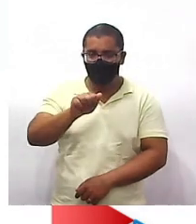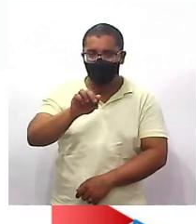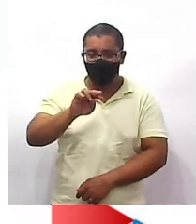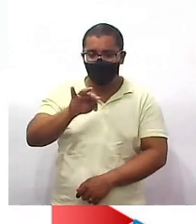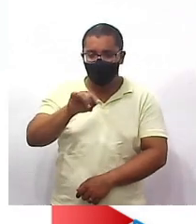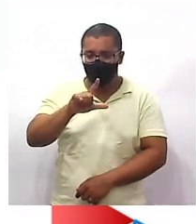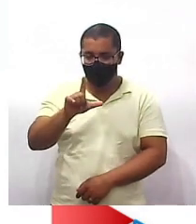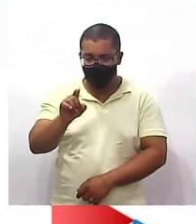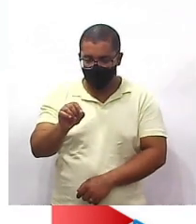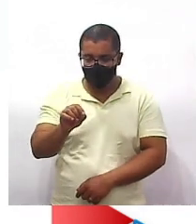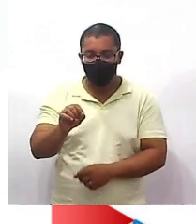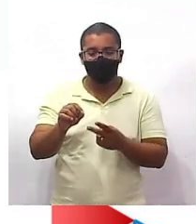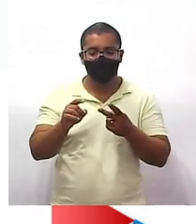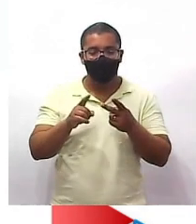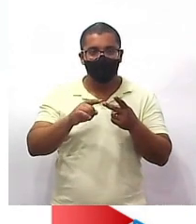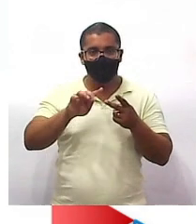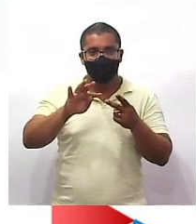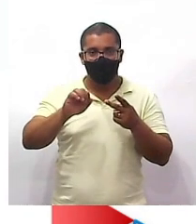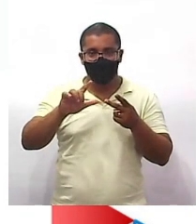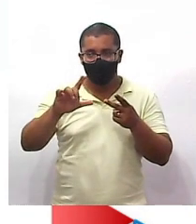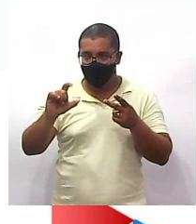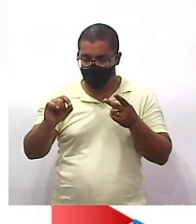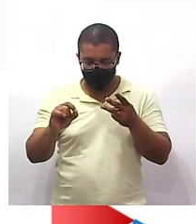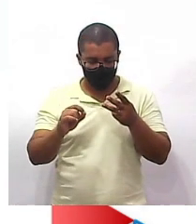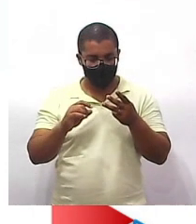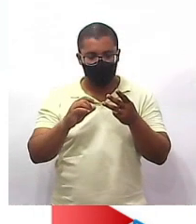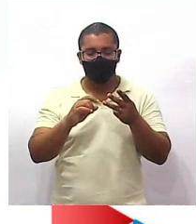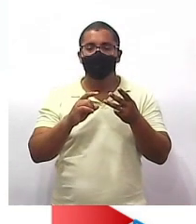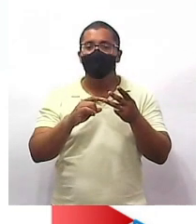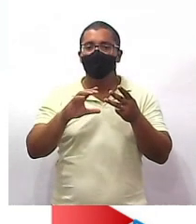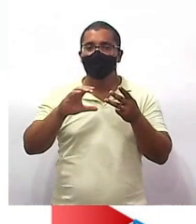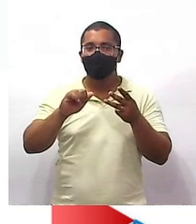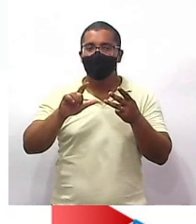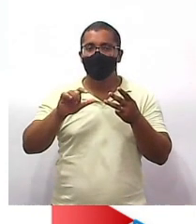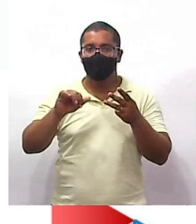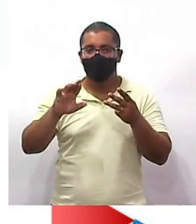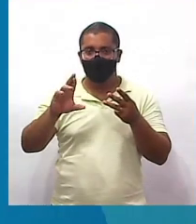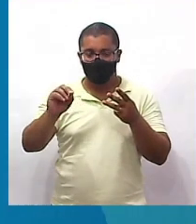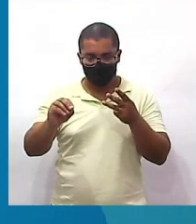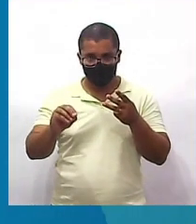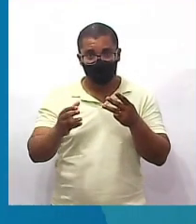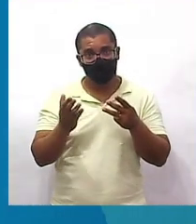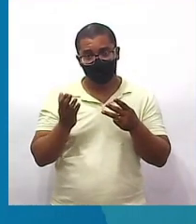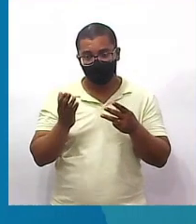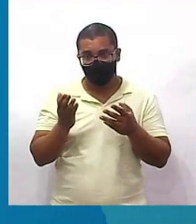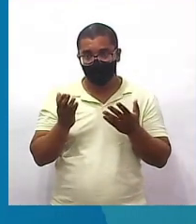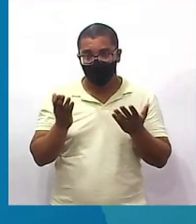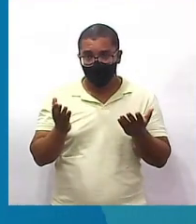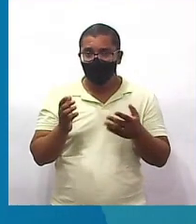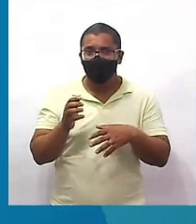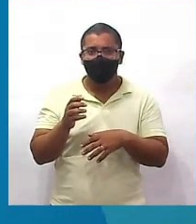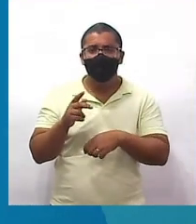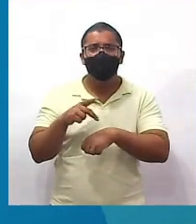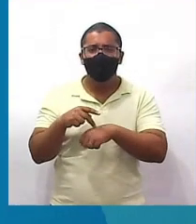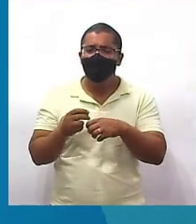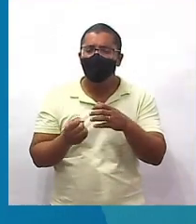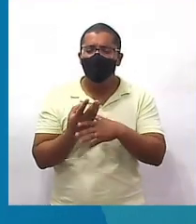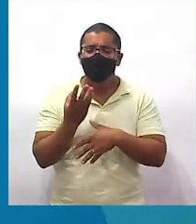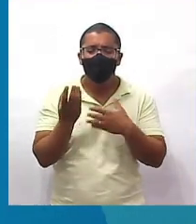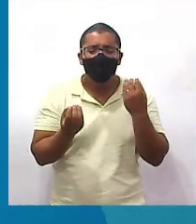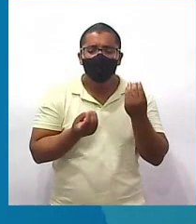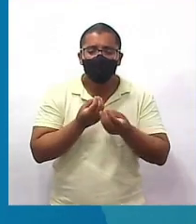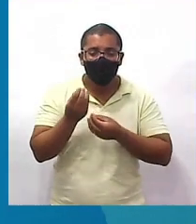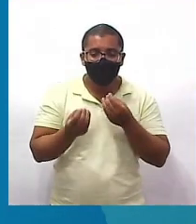talco e o calcário. Bom, as rochas, elas formaram ali a partir da agregação